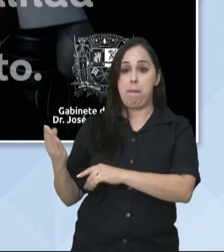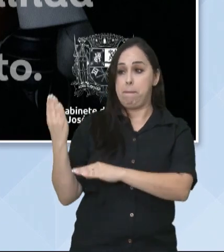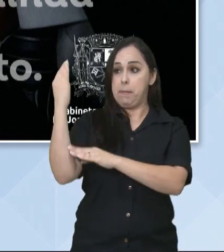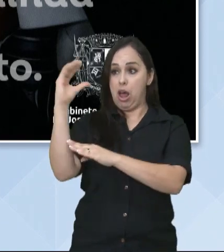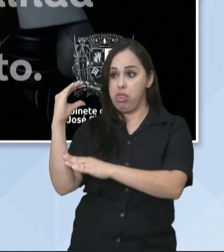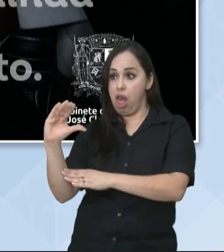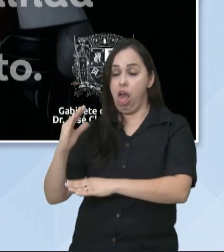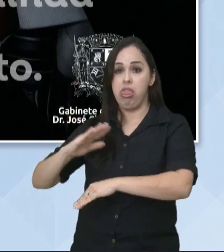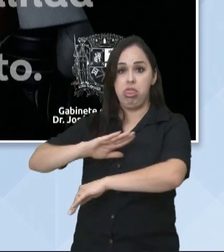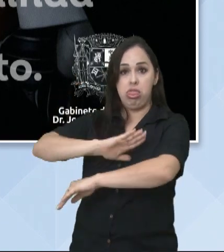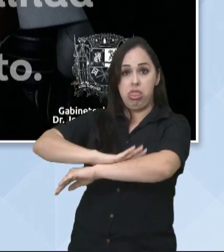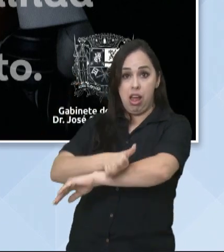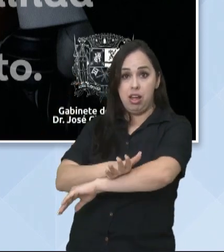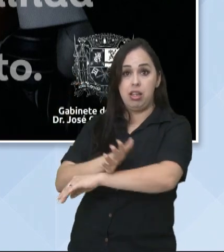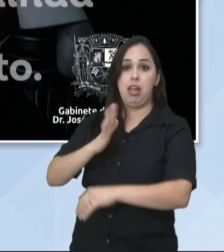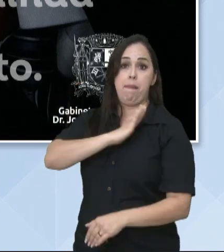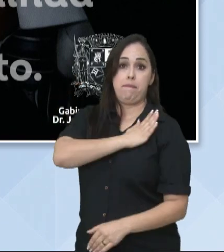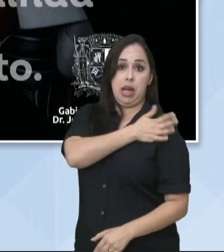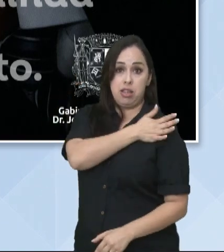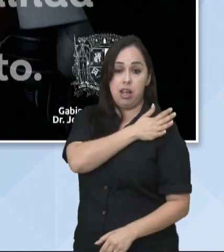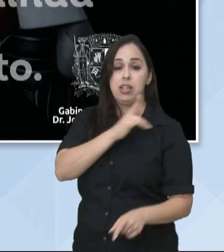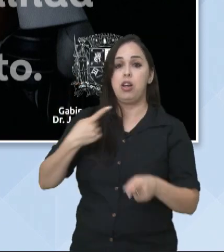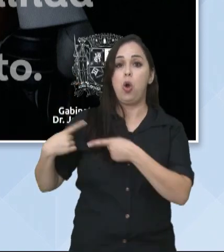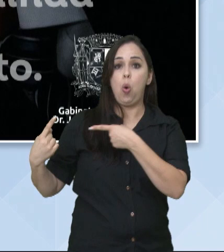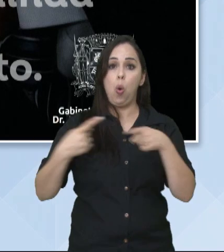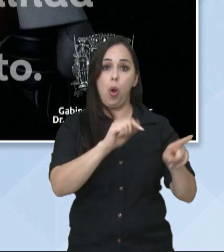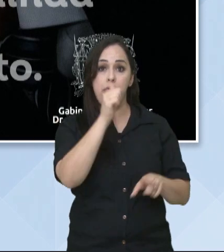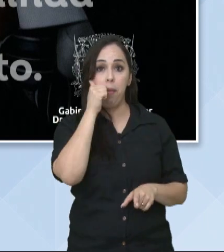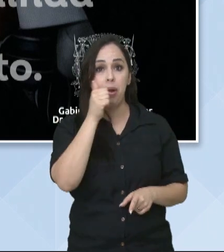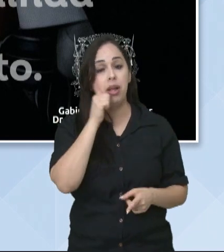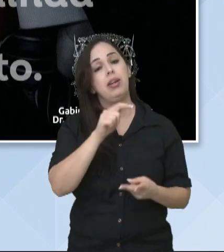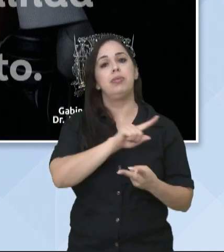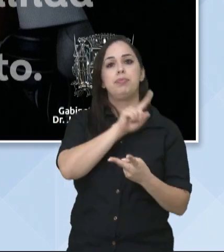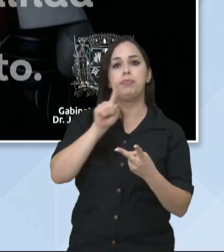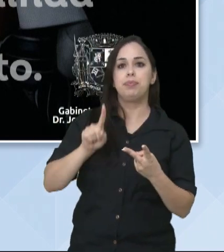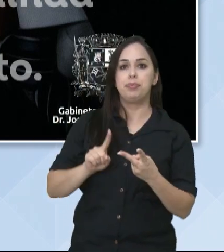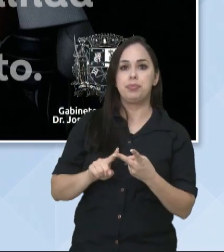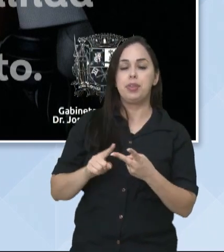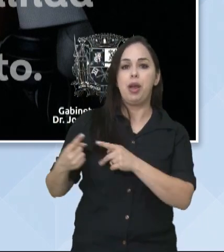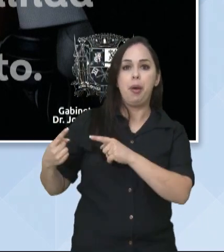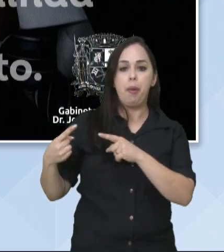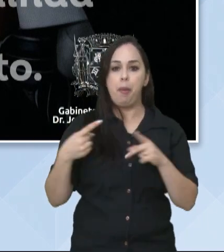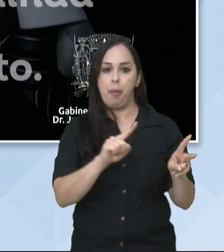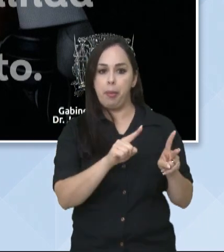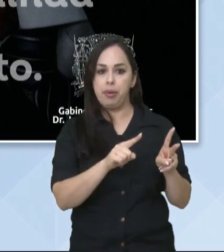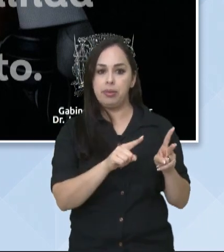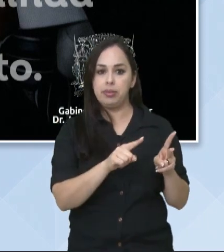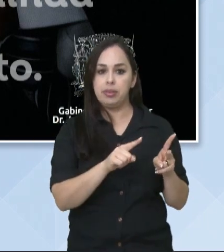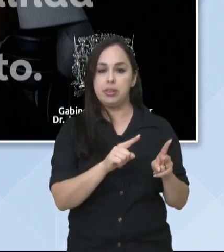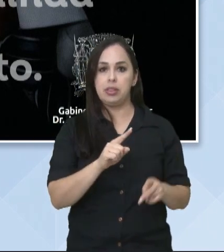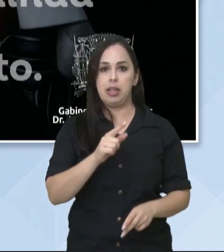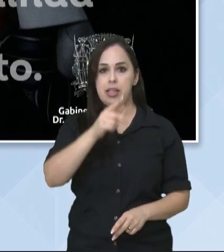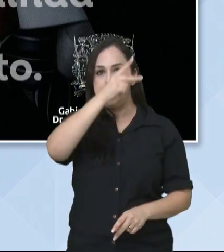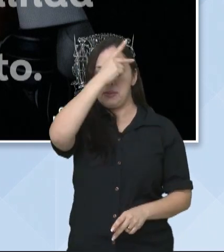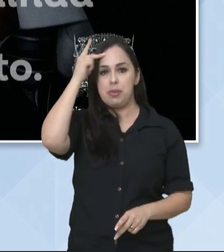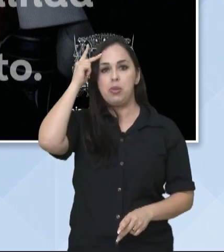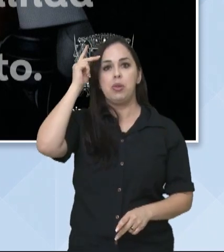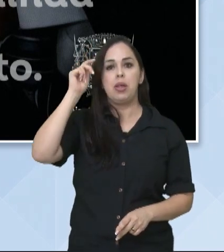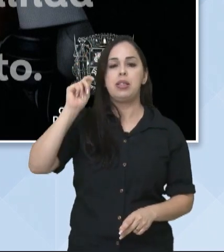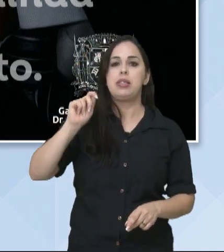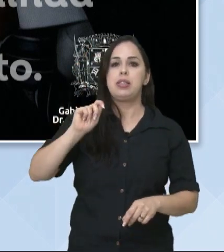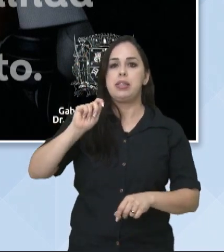e preconceituosa, sempre contra as mulheres, contra as pessoas negras, contra